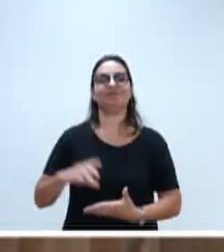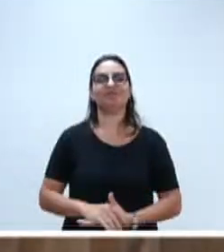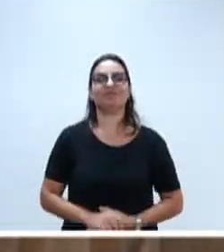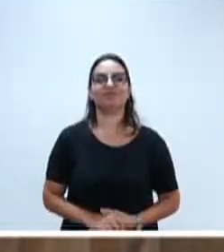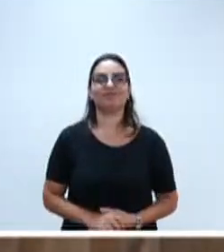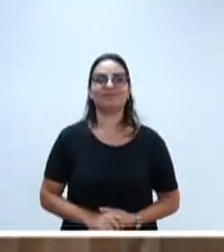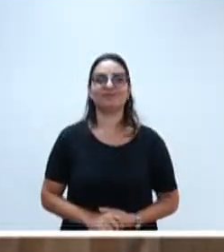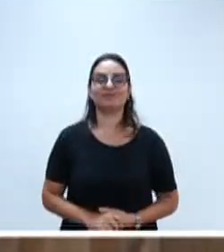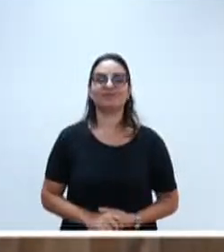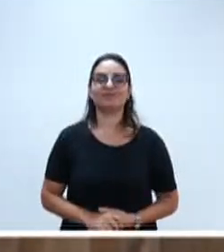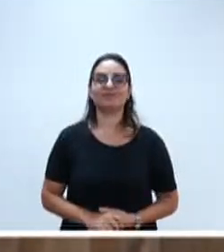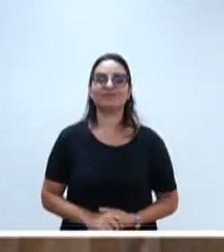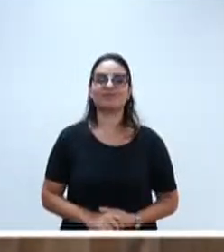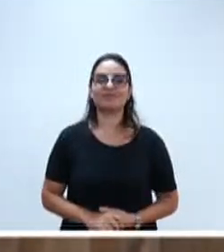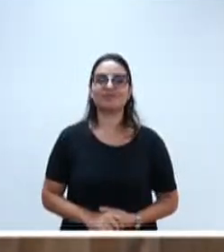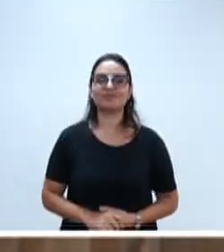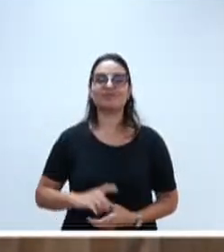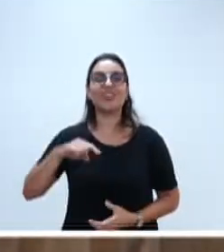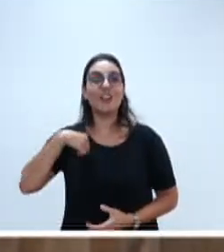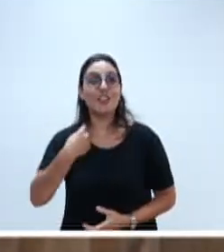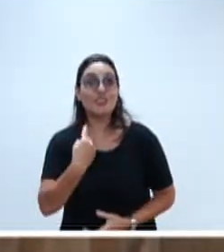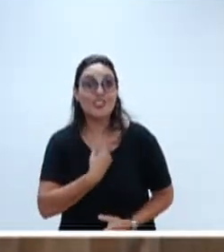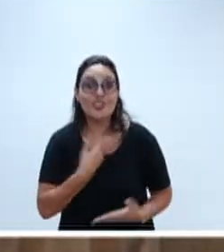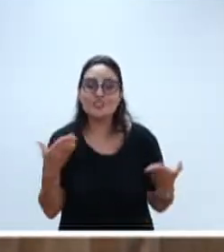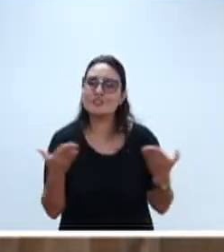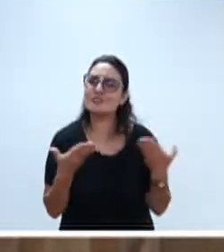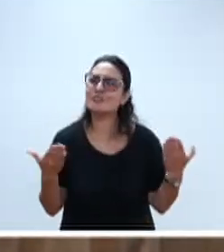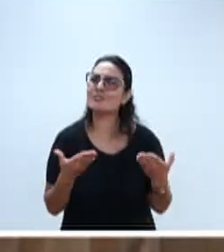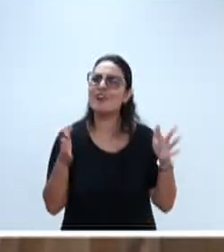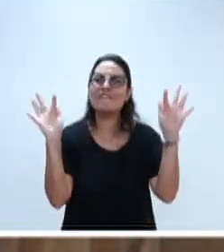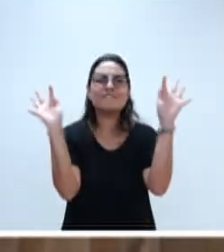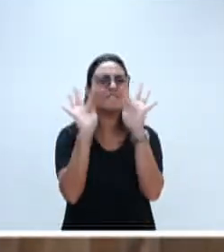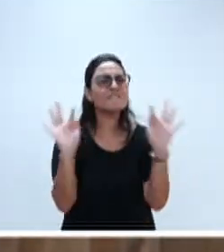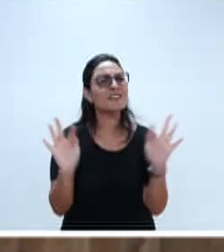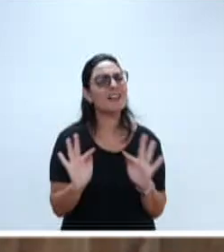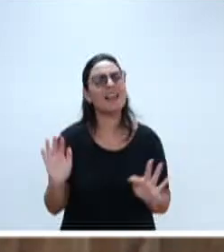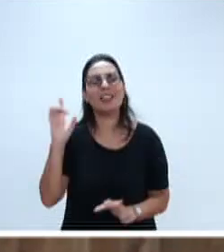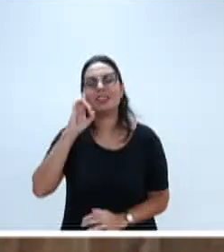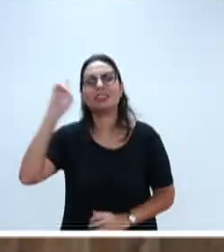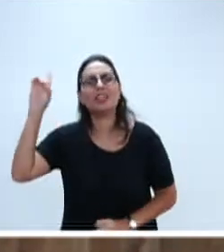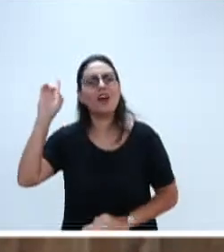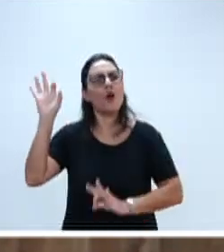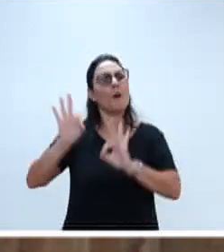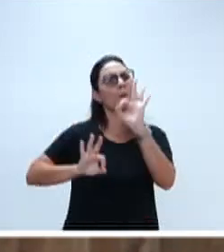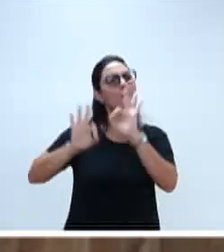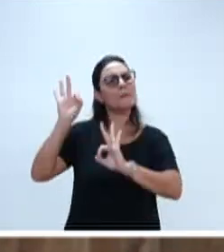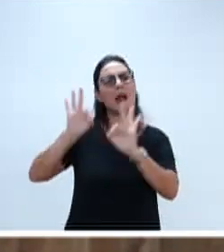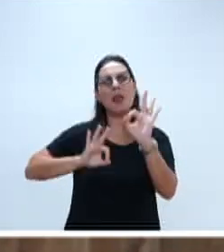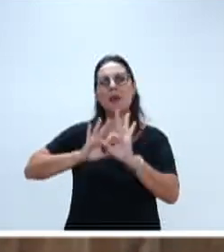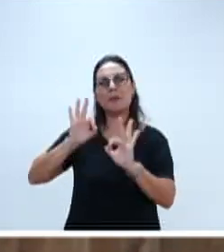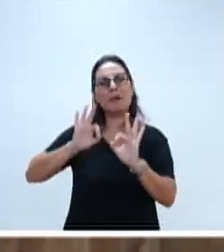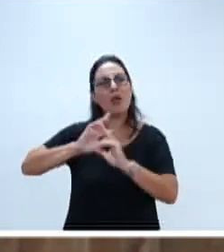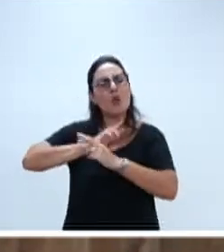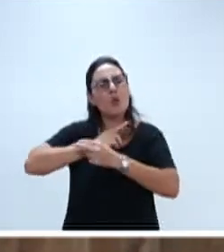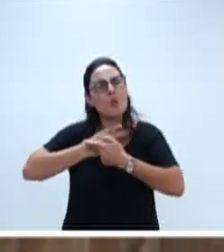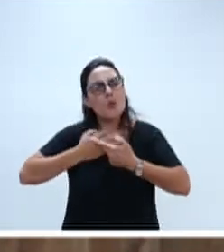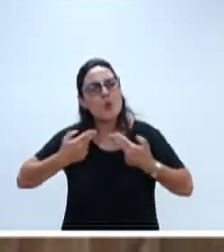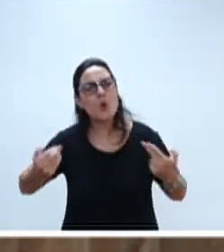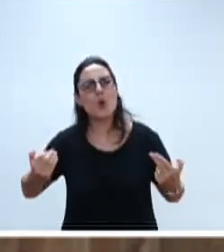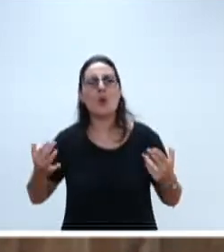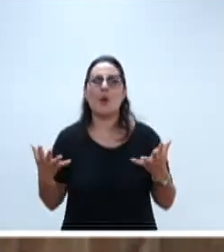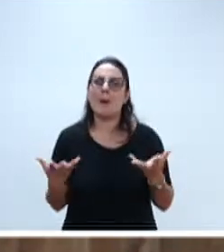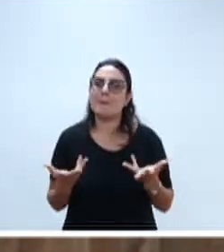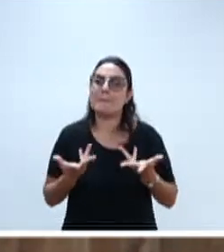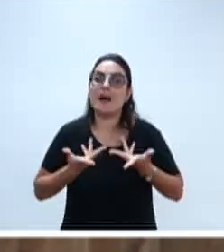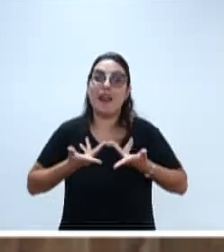Queridos, como eu disse para você, nós estamos alegres, felizes por tudo que Deus tem feito nas nossas vidas. E eu quero falar com você